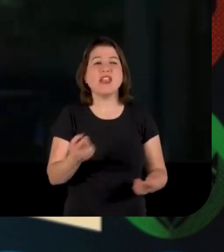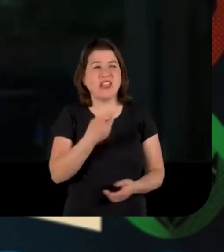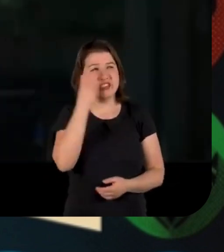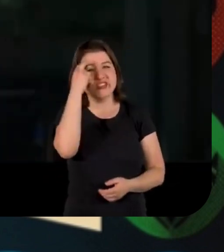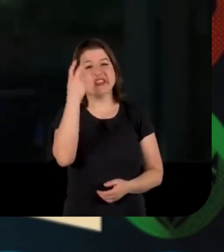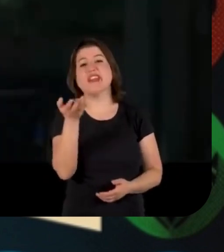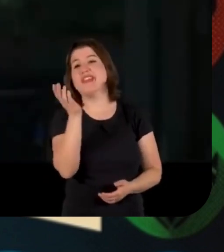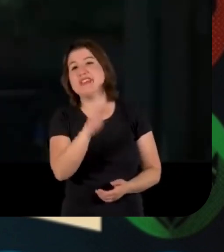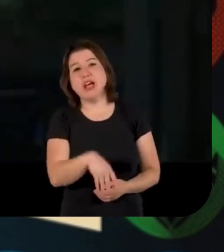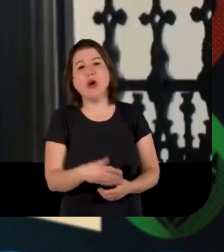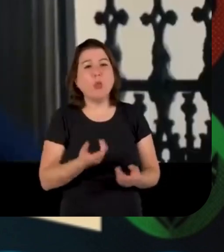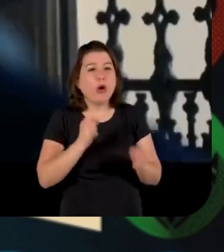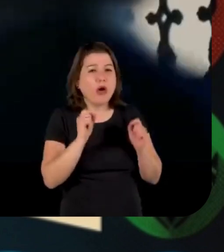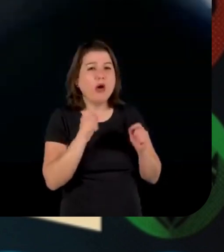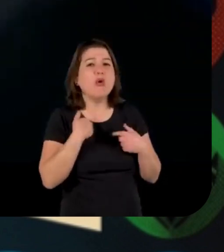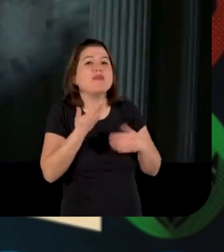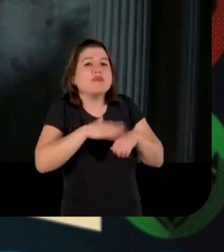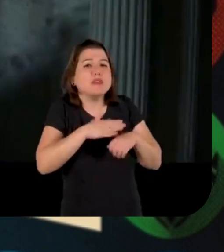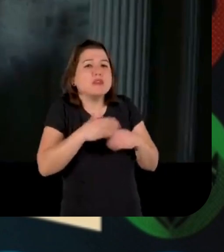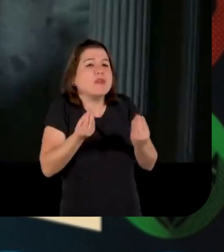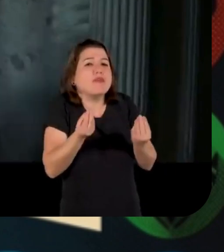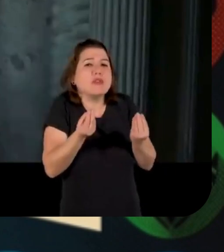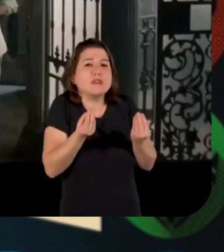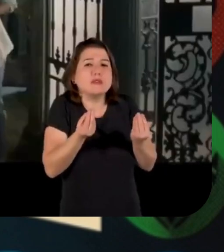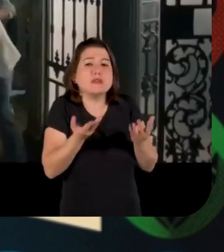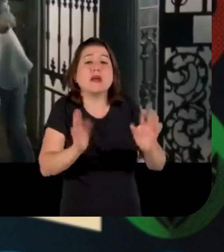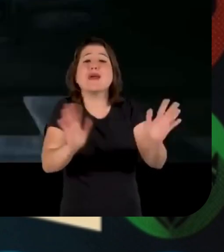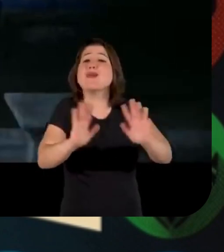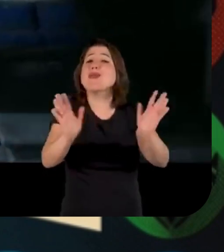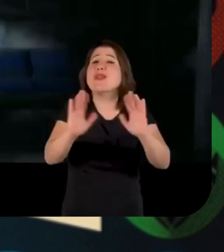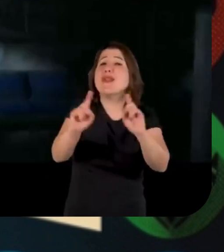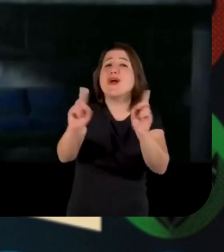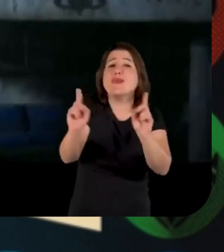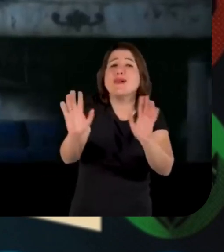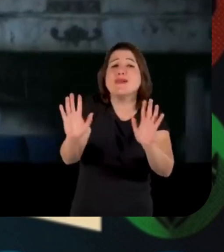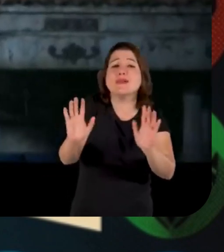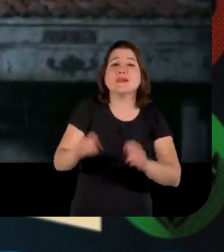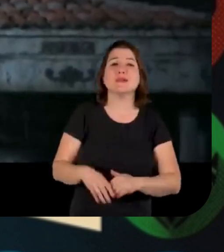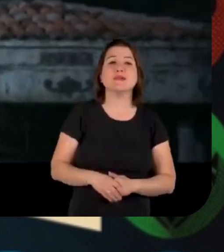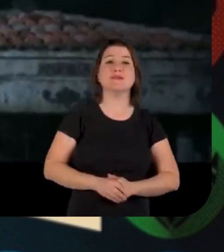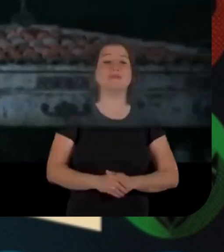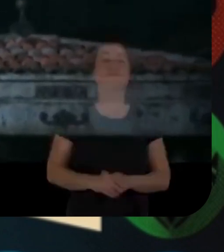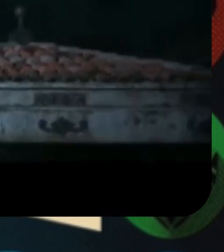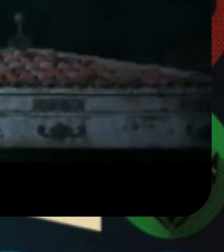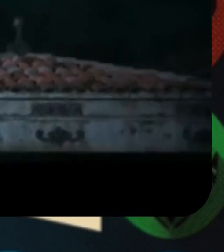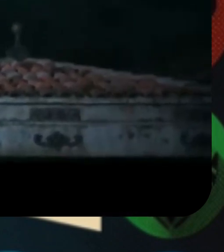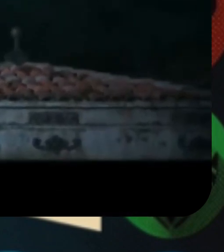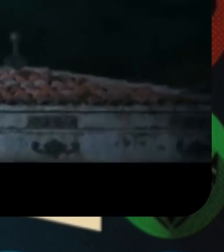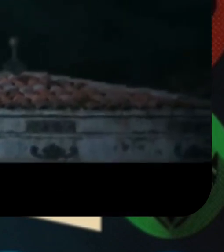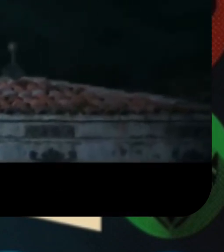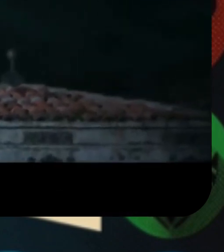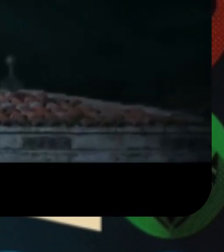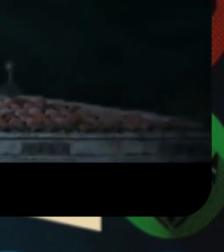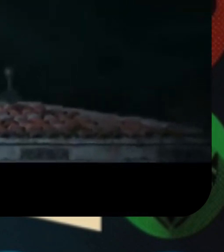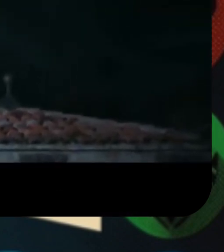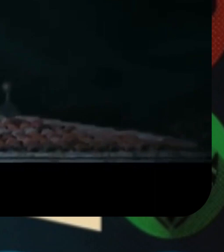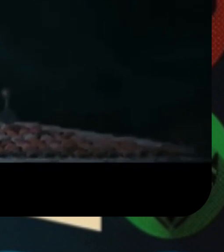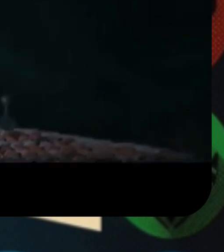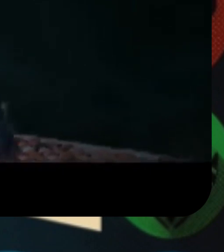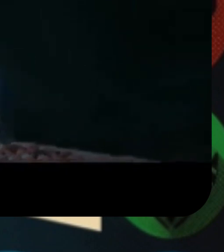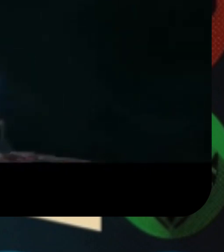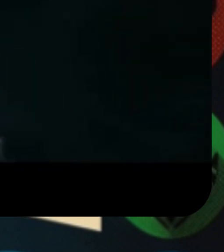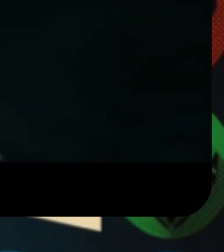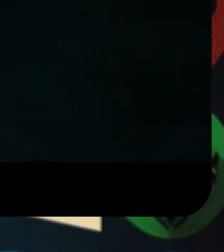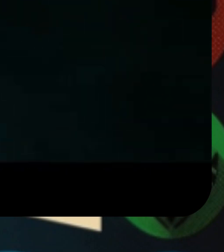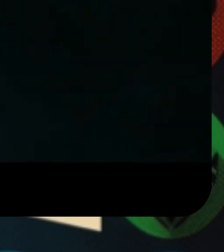em duas pessoas, nesse cara e na dona da empresa ali, aqui só pensei em ganhar dinheiro, quer fazer armamento com